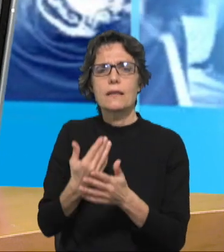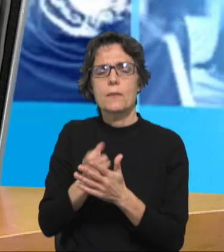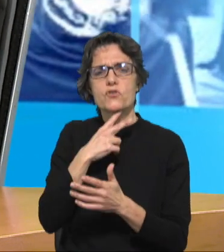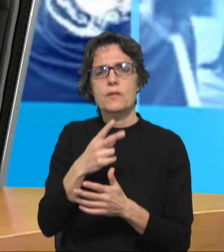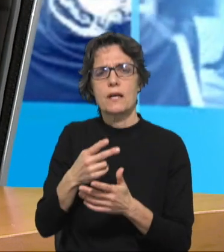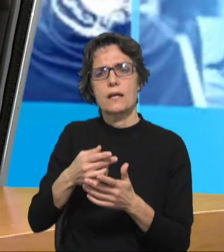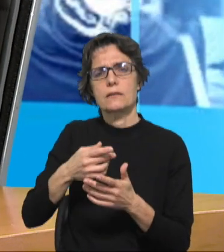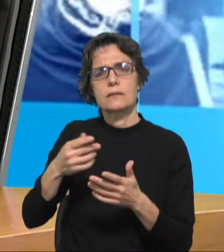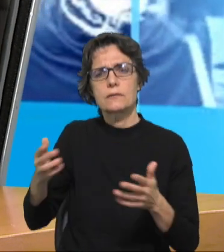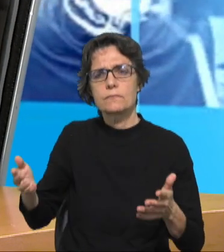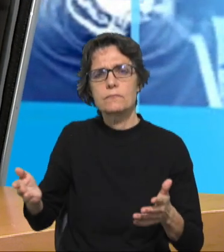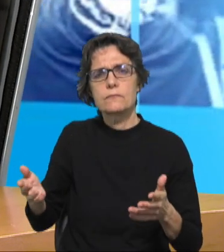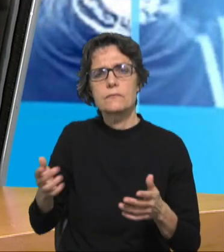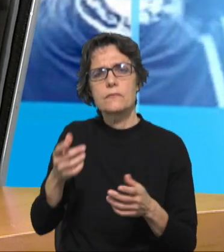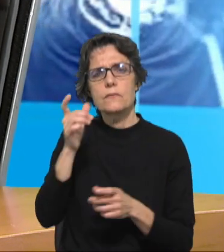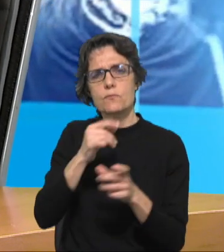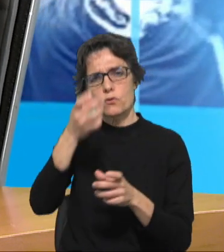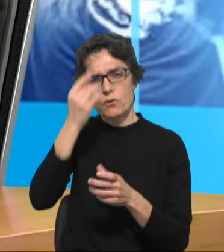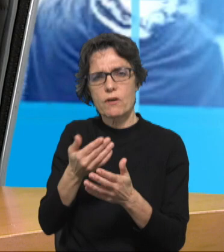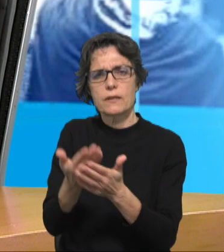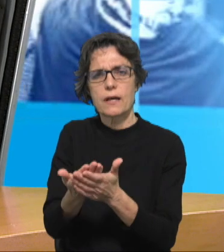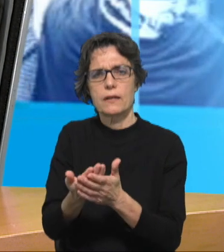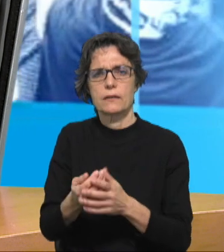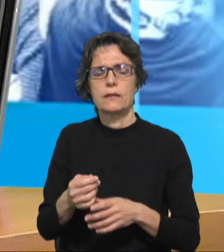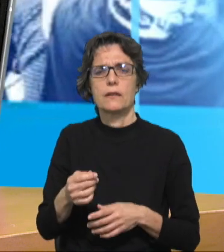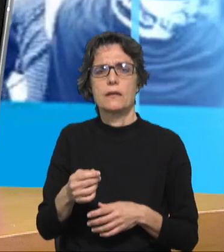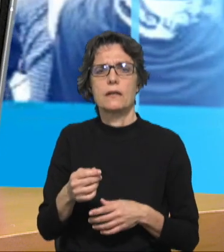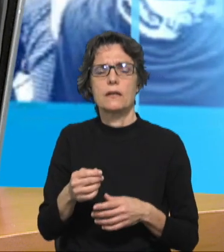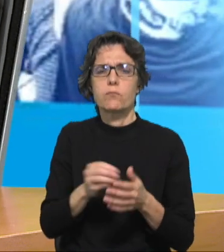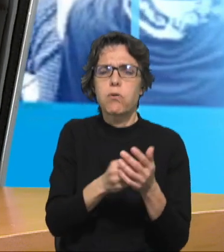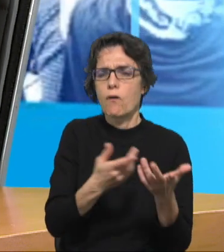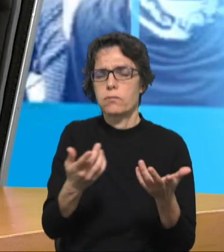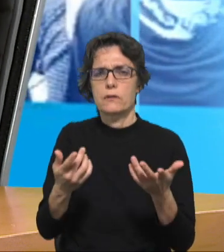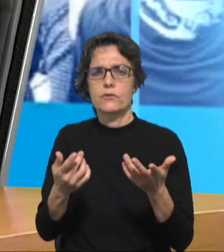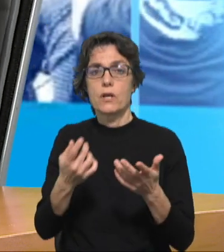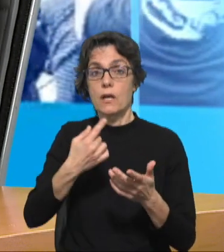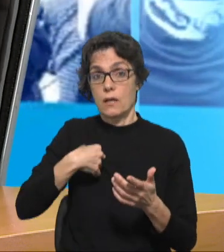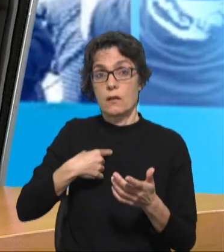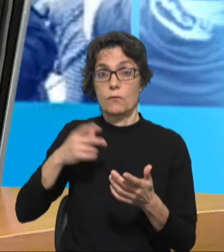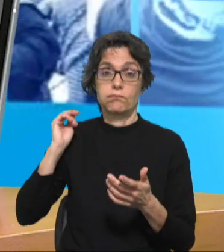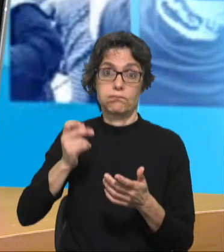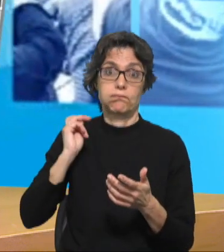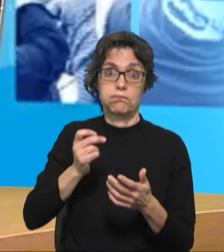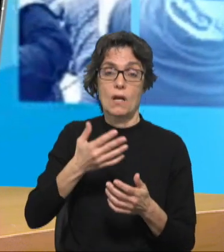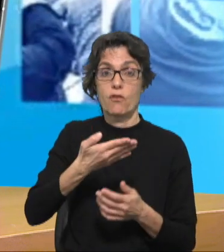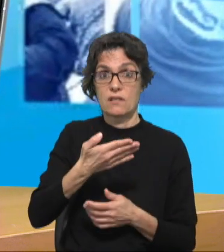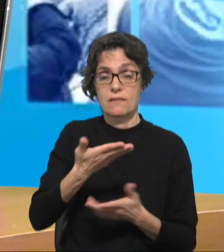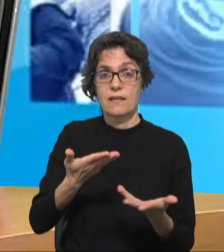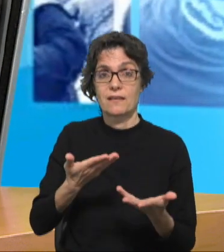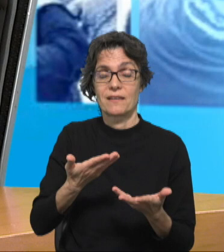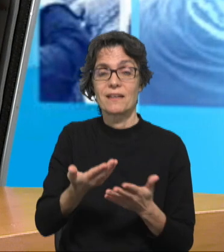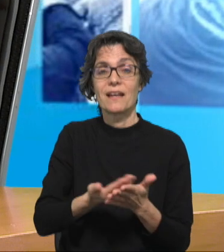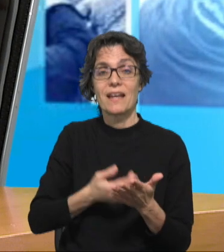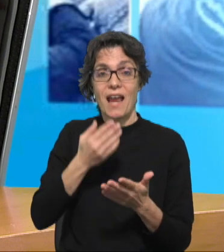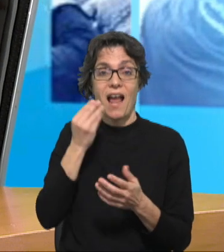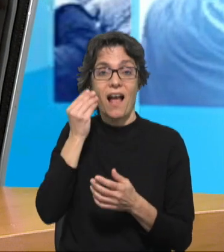pobres. E é um pouco também, e eu agora que já há 17 anos que estou nesta liça, é um pouco esse